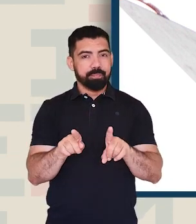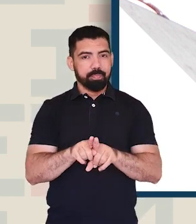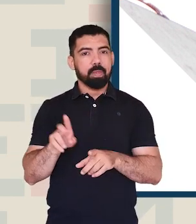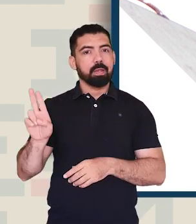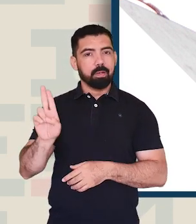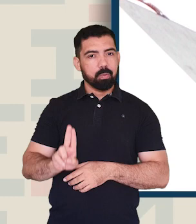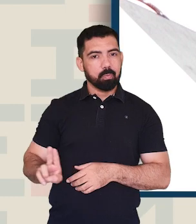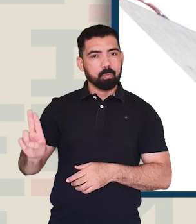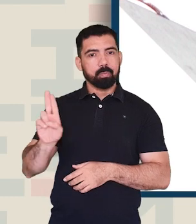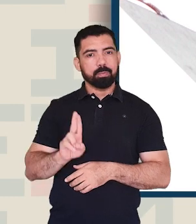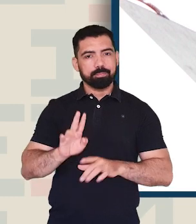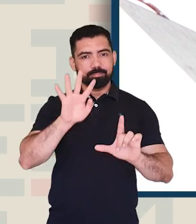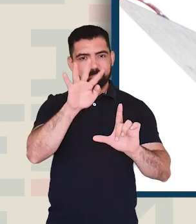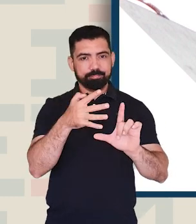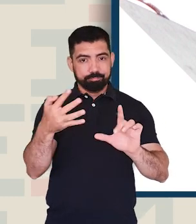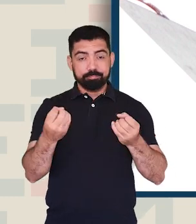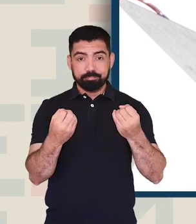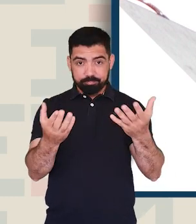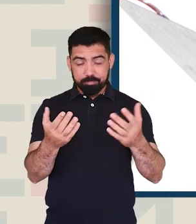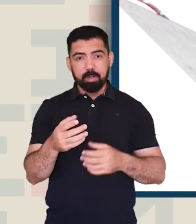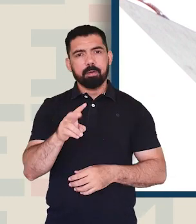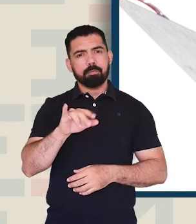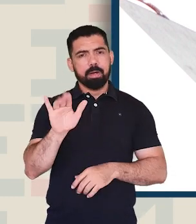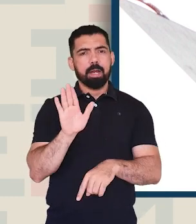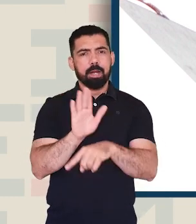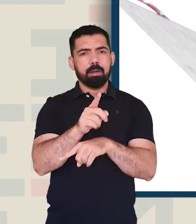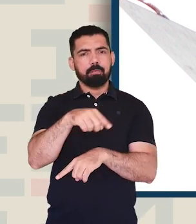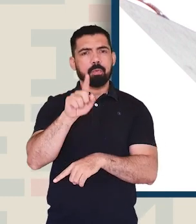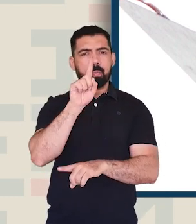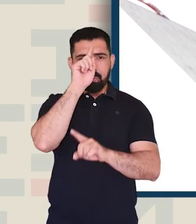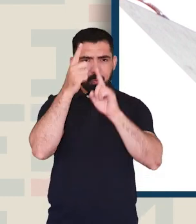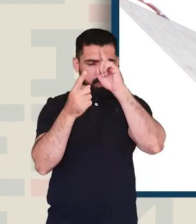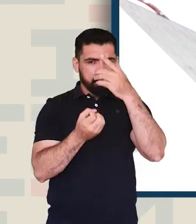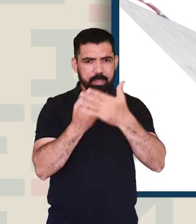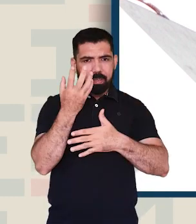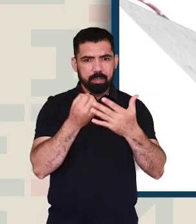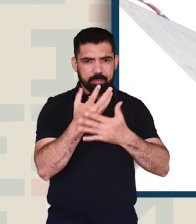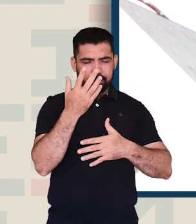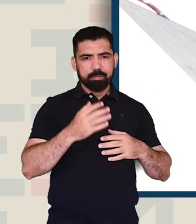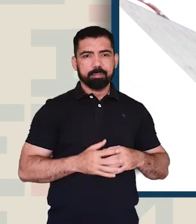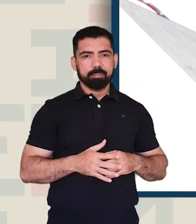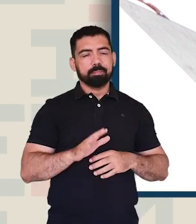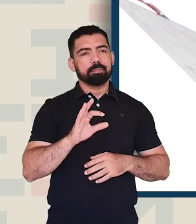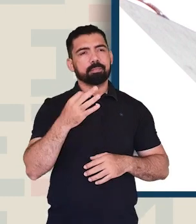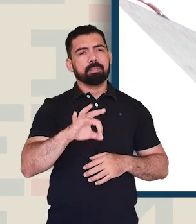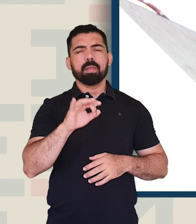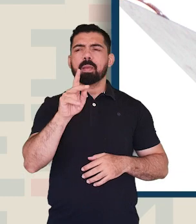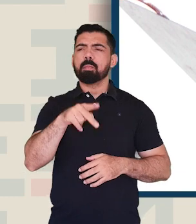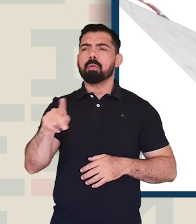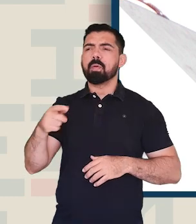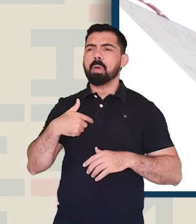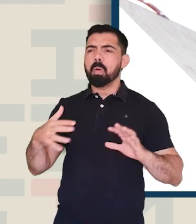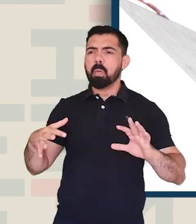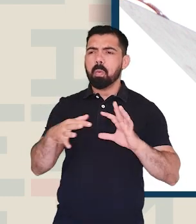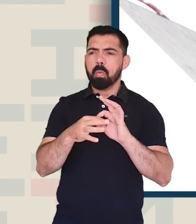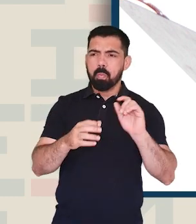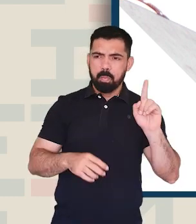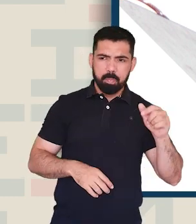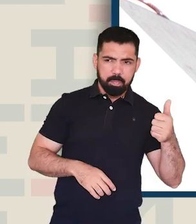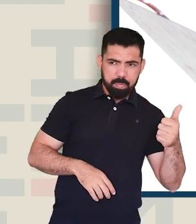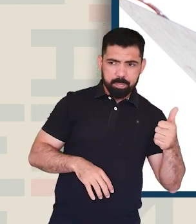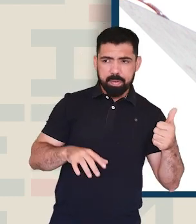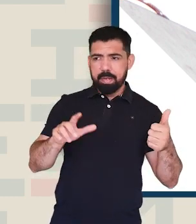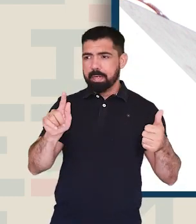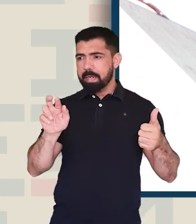e utilizando essas tabelas, né, que eu passei, vocês vão fazendo, criando as progressões, Ah, professor, eu posso juntar o